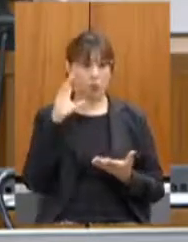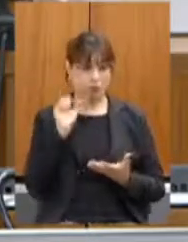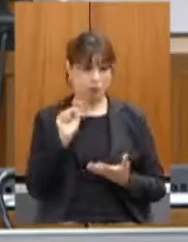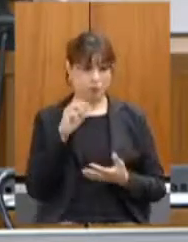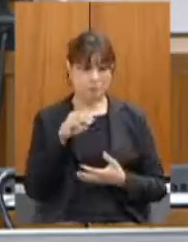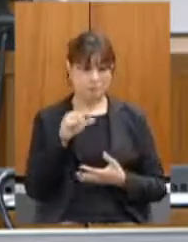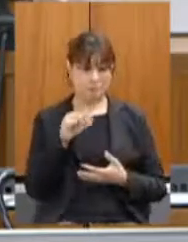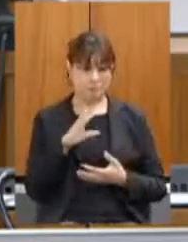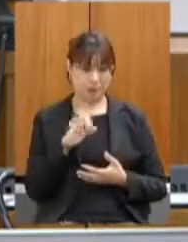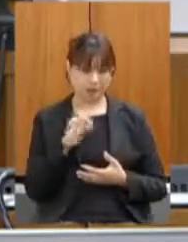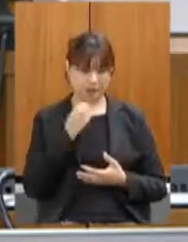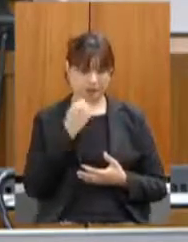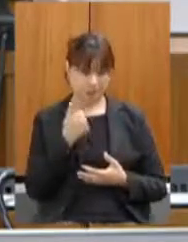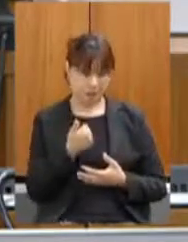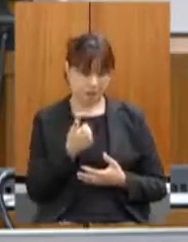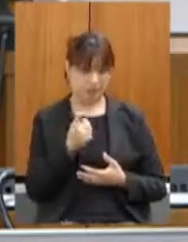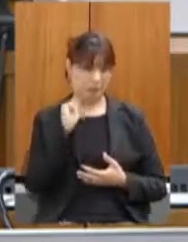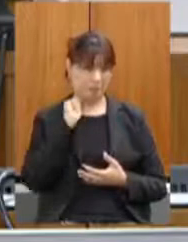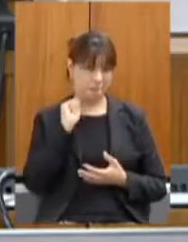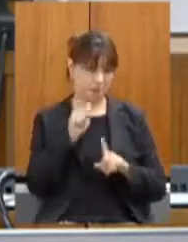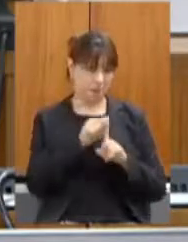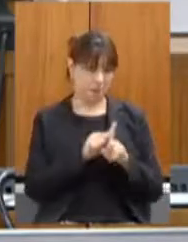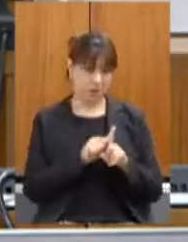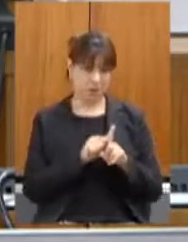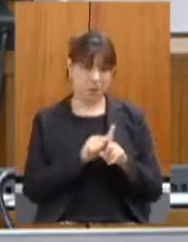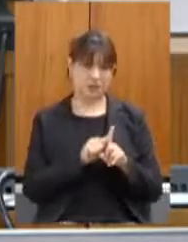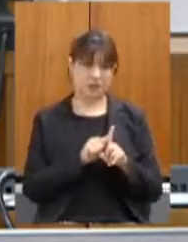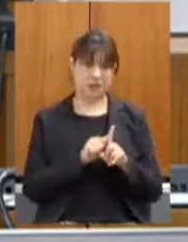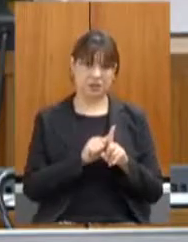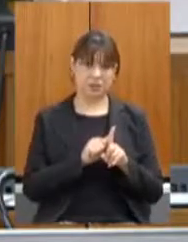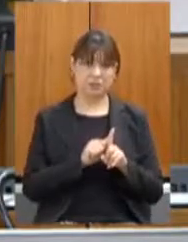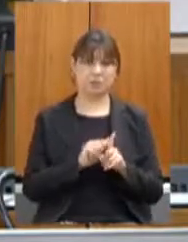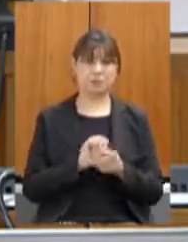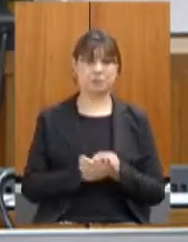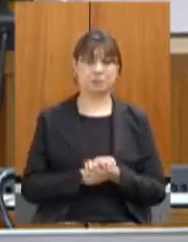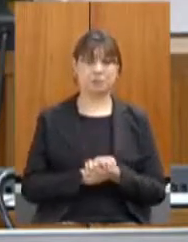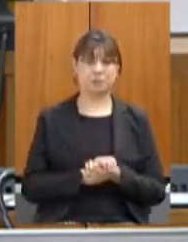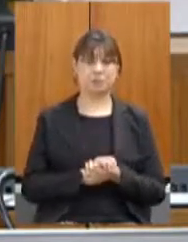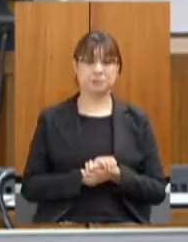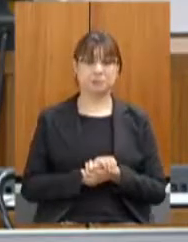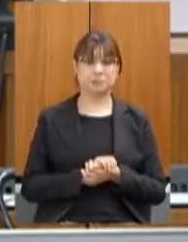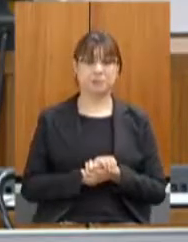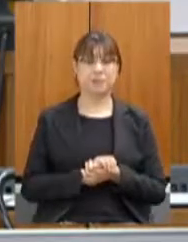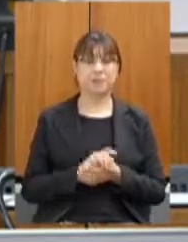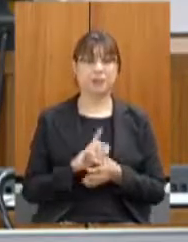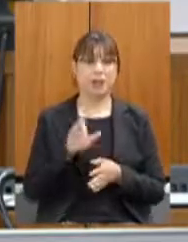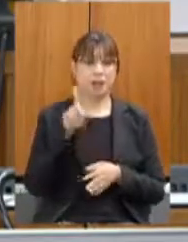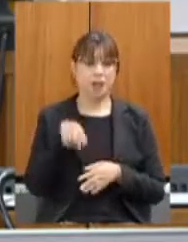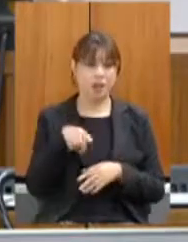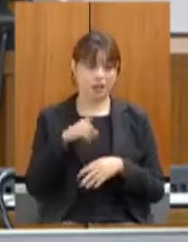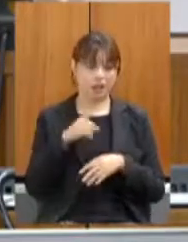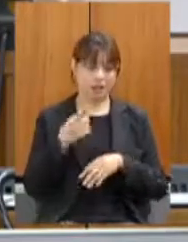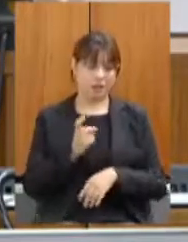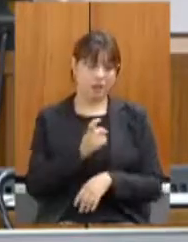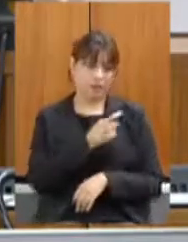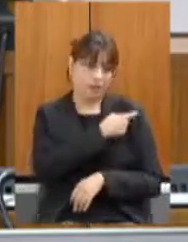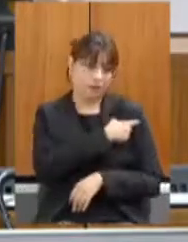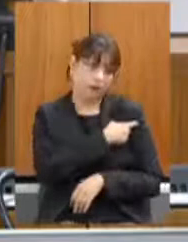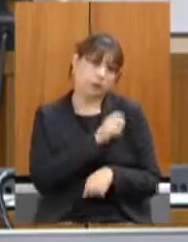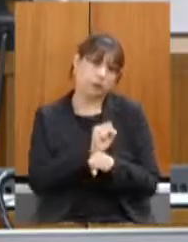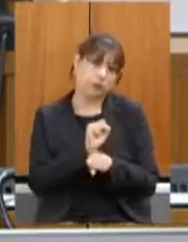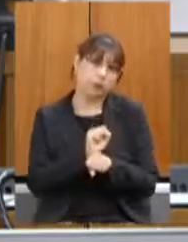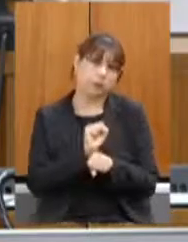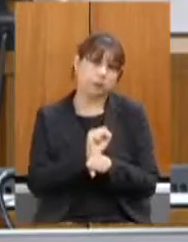em abril nós não teremos mais epidemia eu quero crer Oi e a vacina chegue né